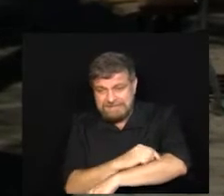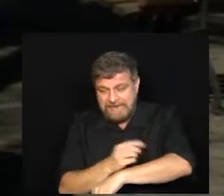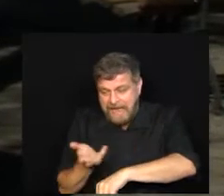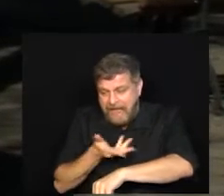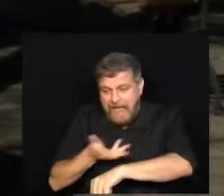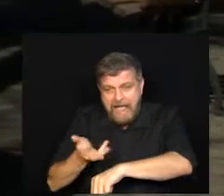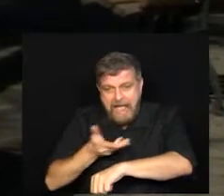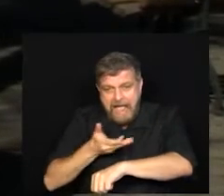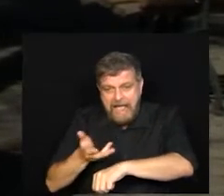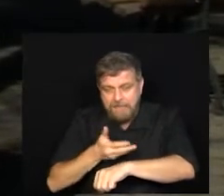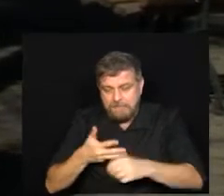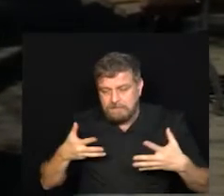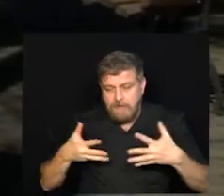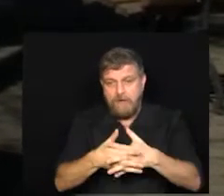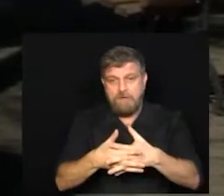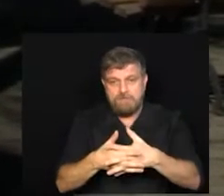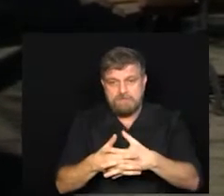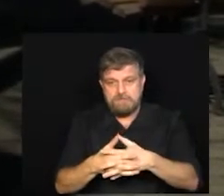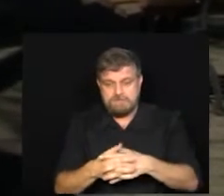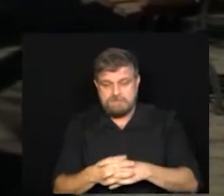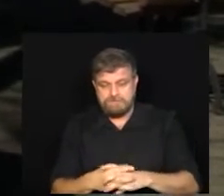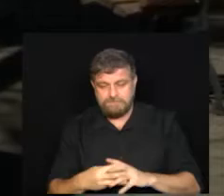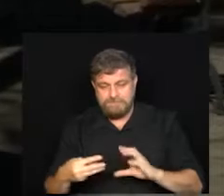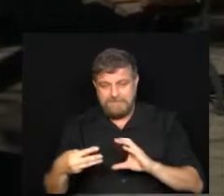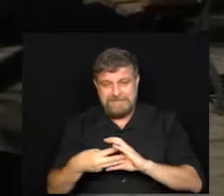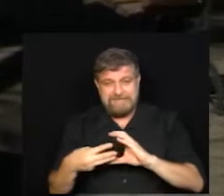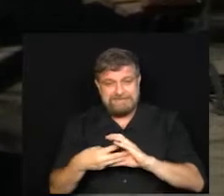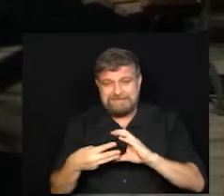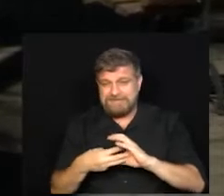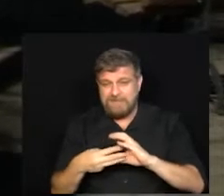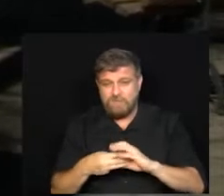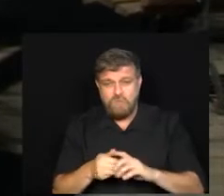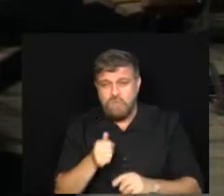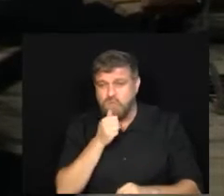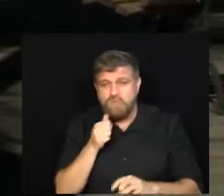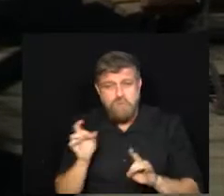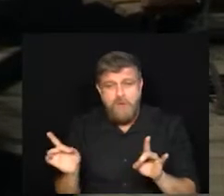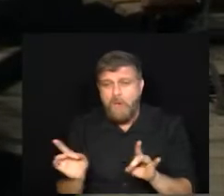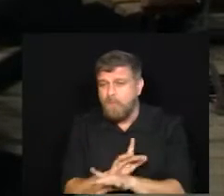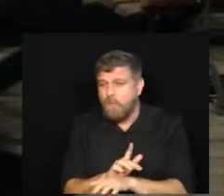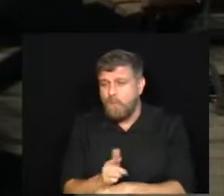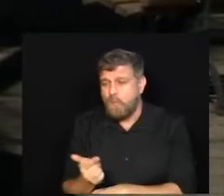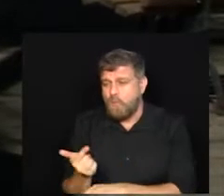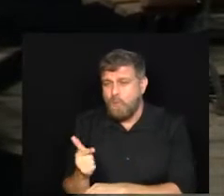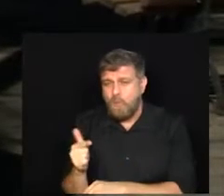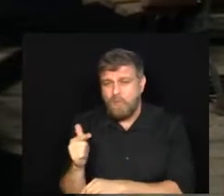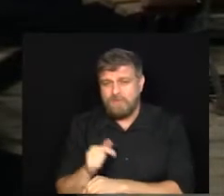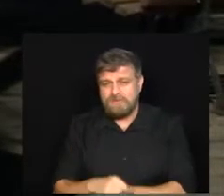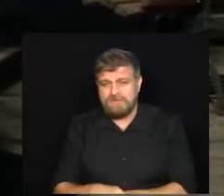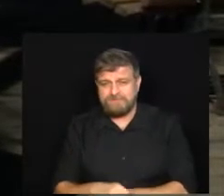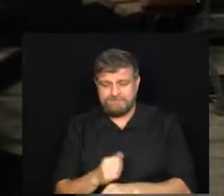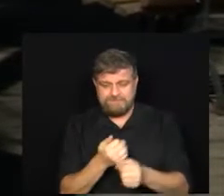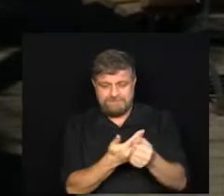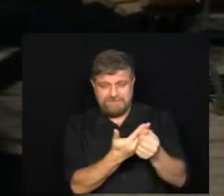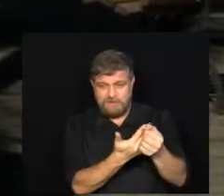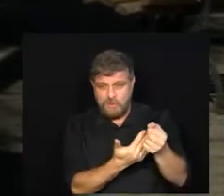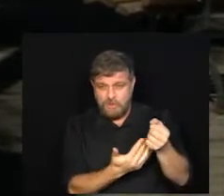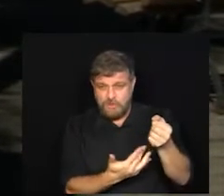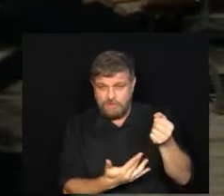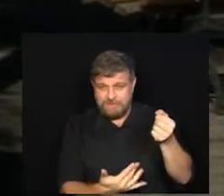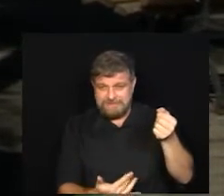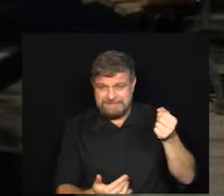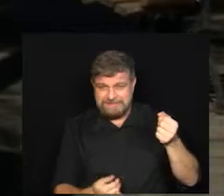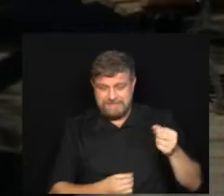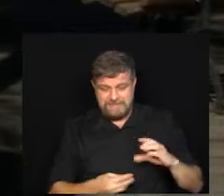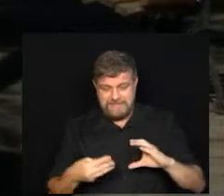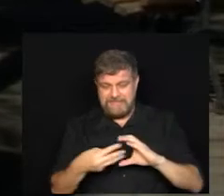e desordenada essas células, mas numa fase muito precoce, quando elas são imaturas. E joga essas células imaturas na corrente sanguínea. Essas células